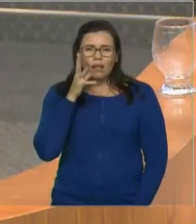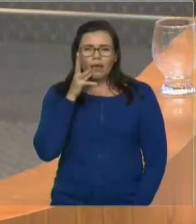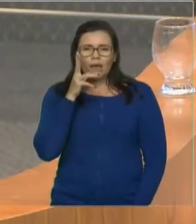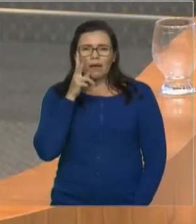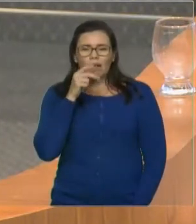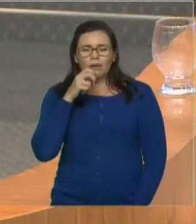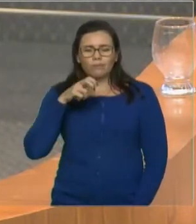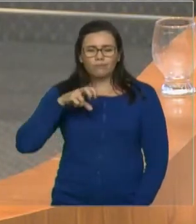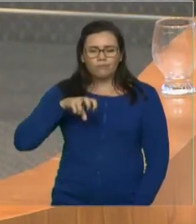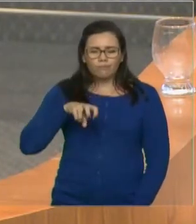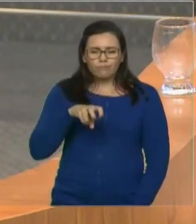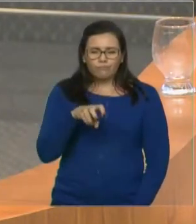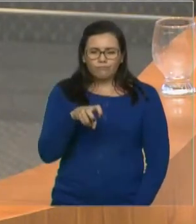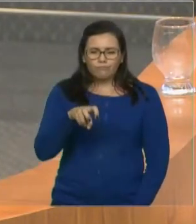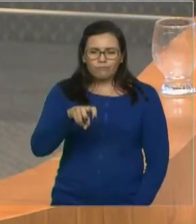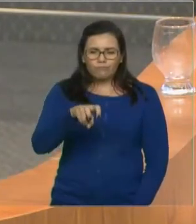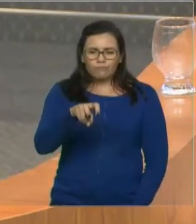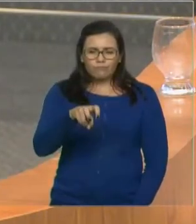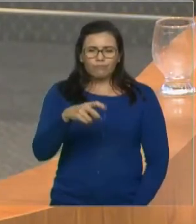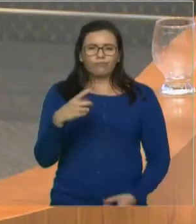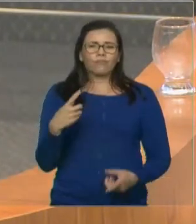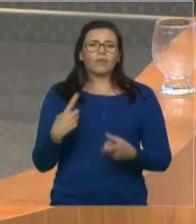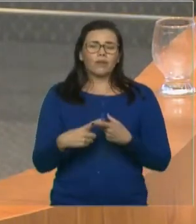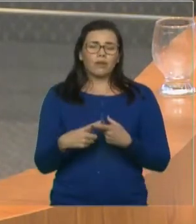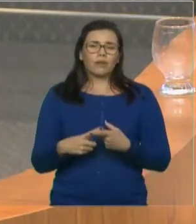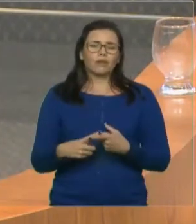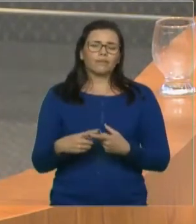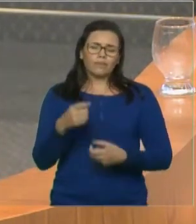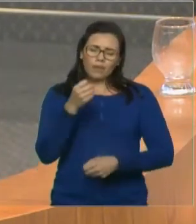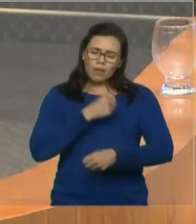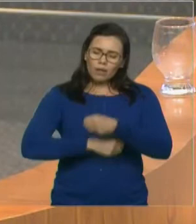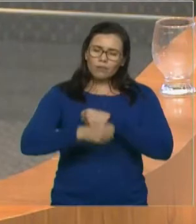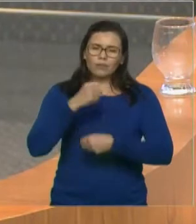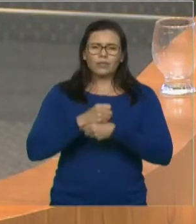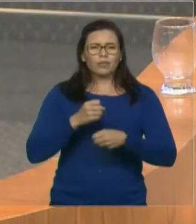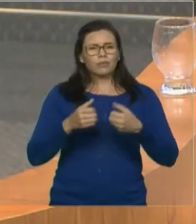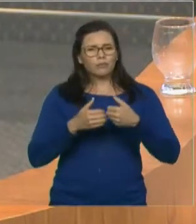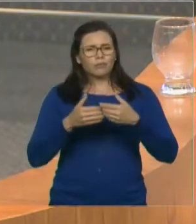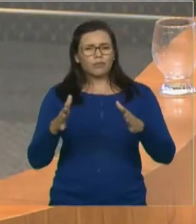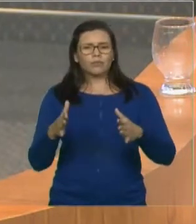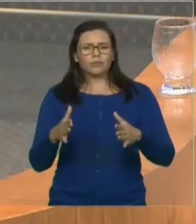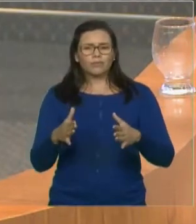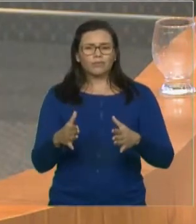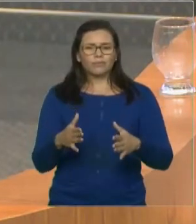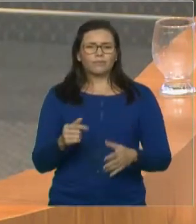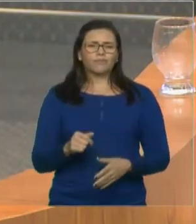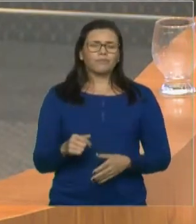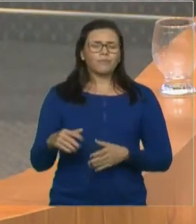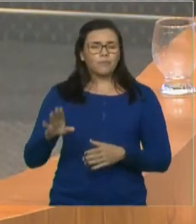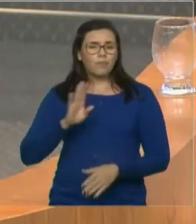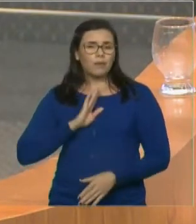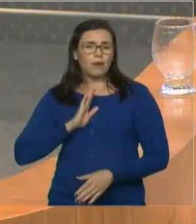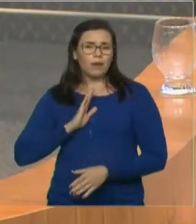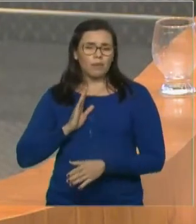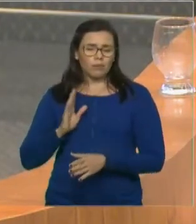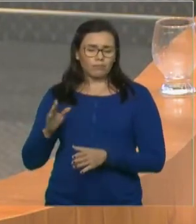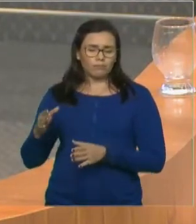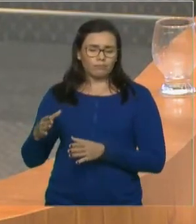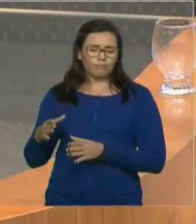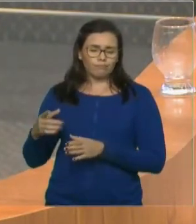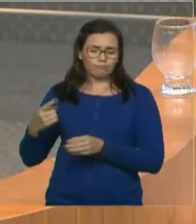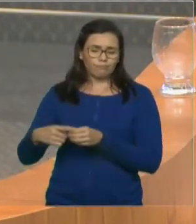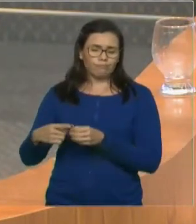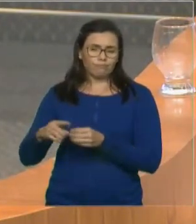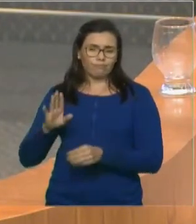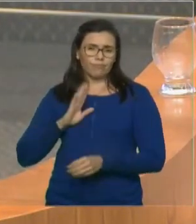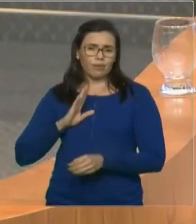Glauber Cotrim, que foi entregue o ano passado, de Bacabal a Santa Inês, uma estrada que foi entregue, não